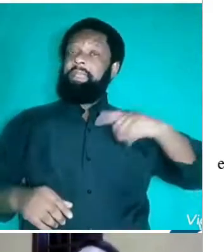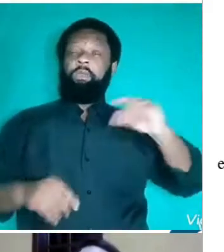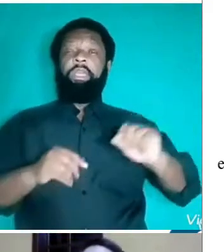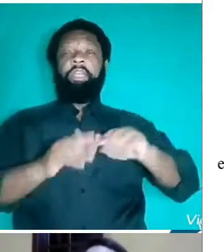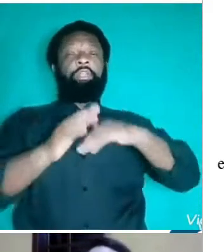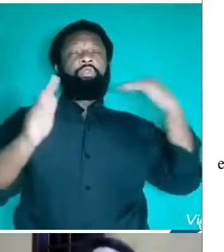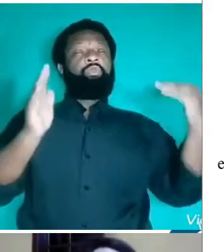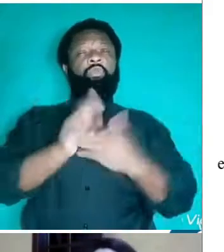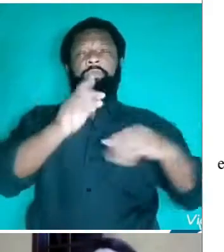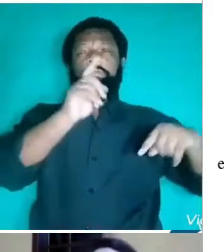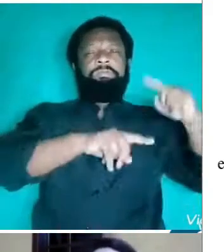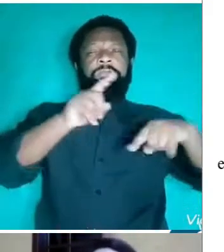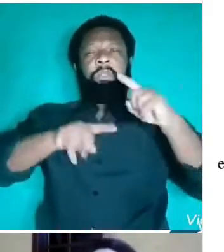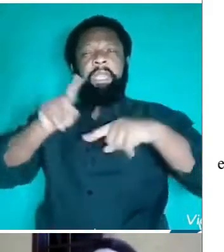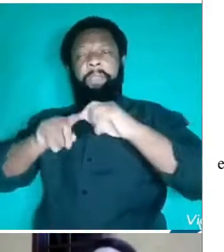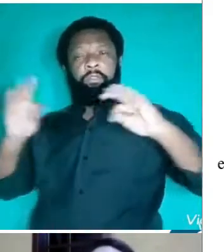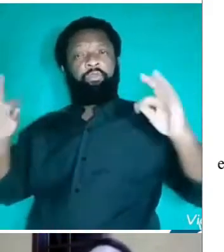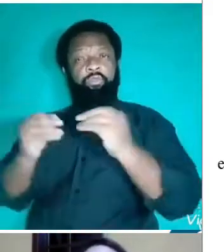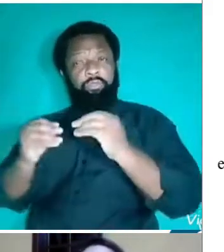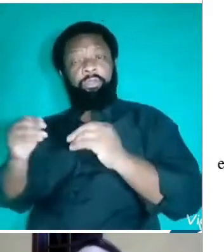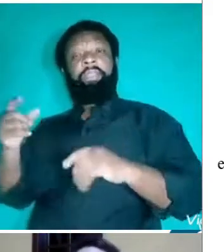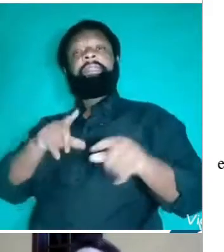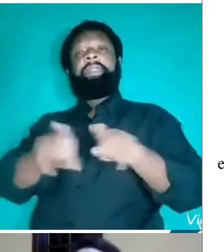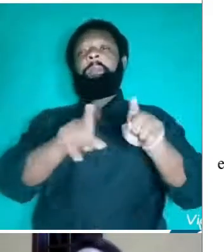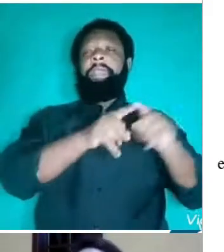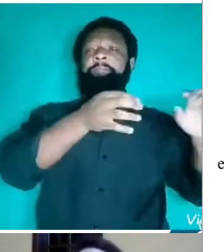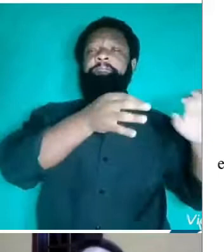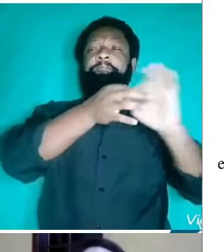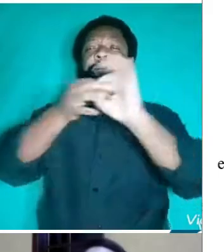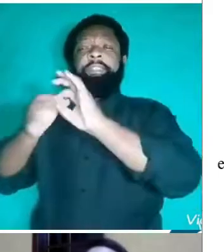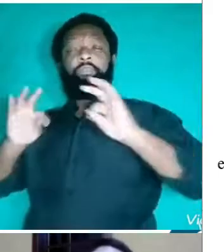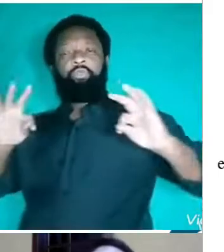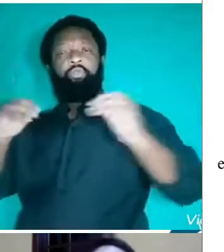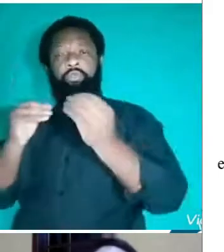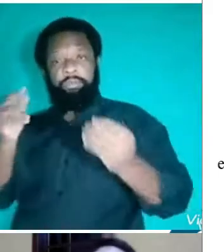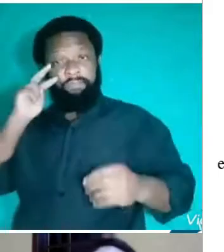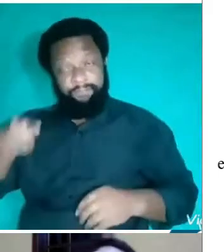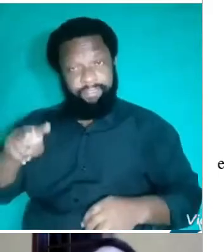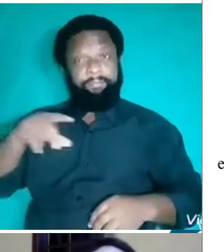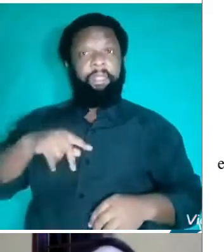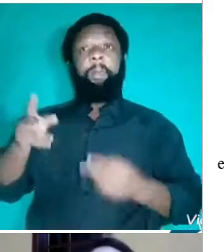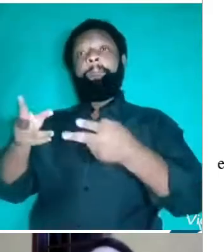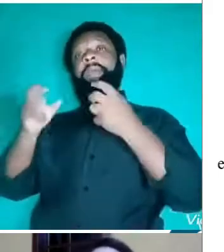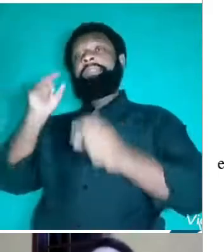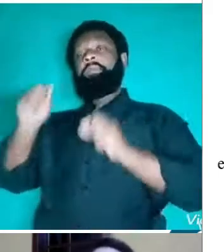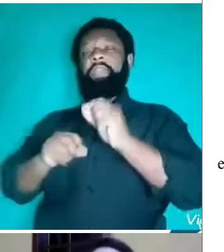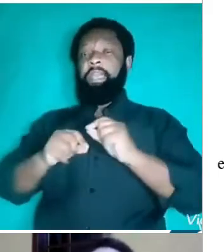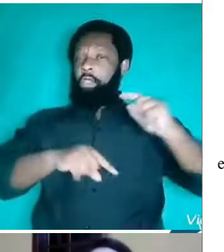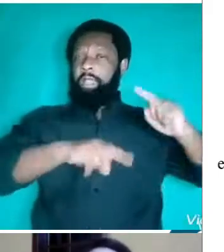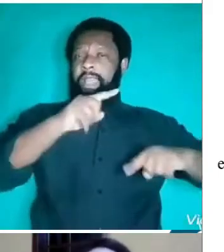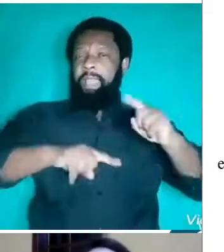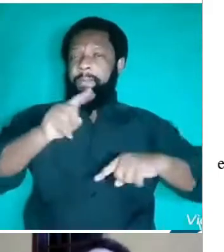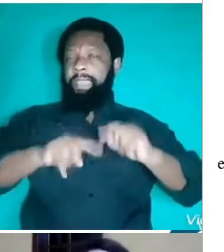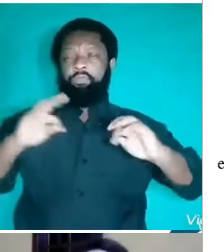vai ter todos os elementos representados e todas as ligações. Então, percebam, ó, que todos os elementos